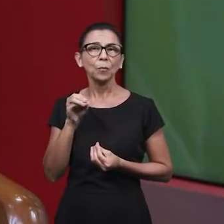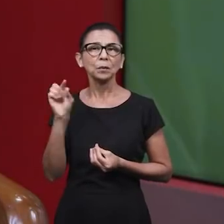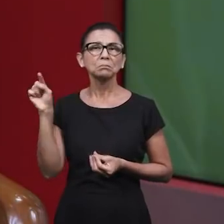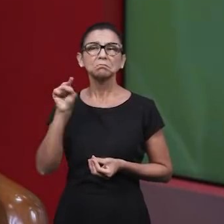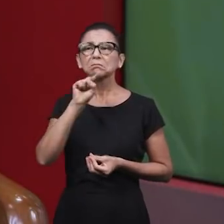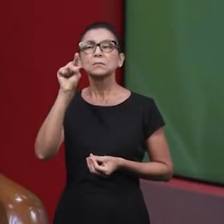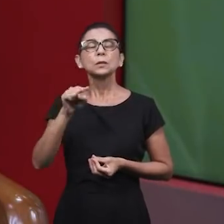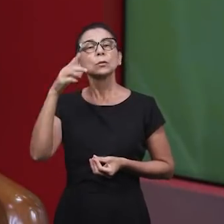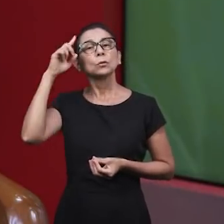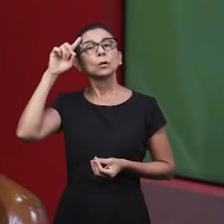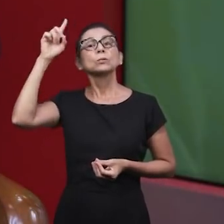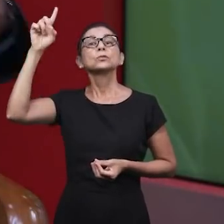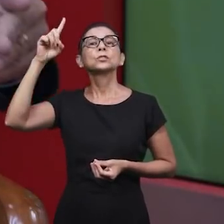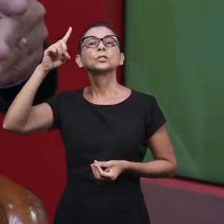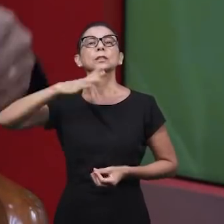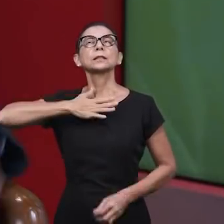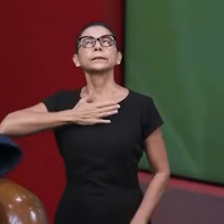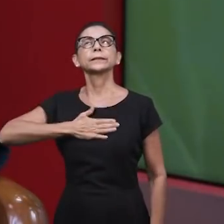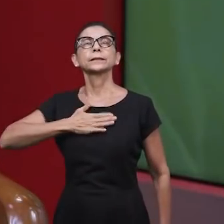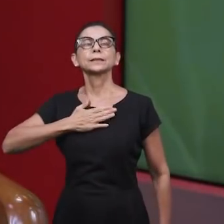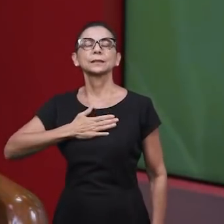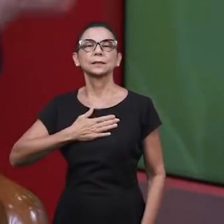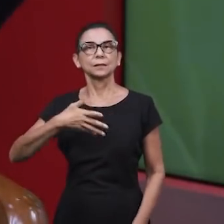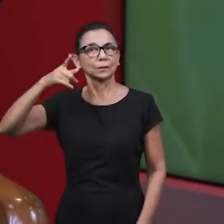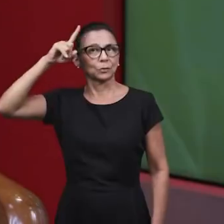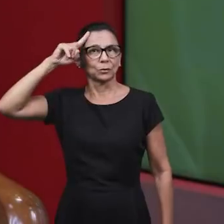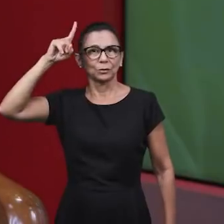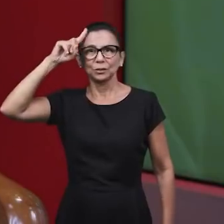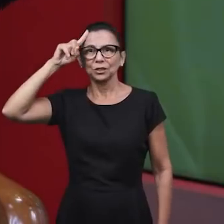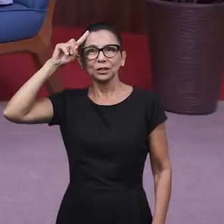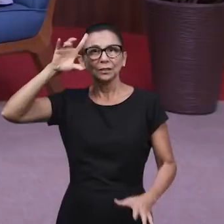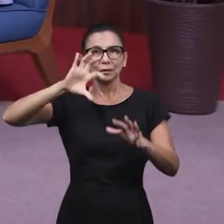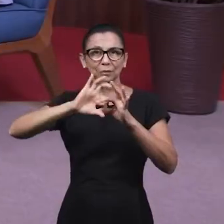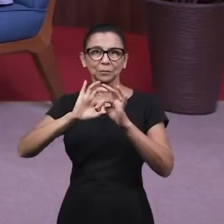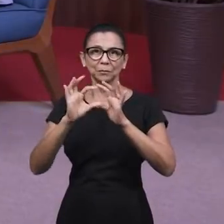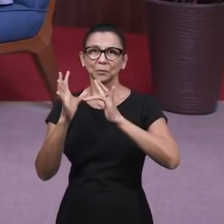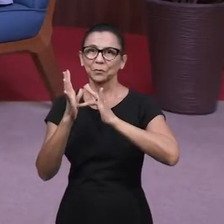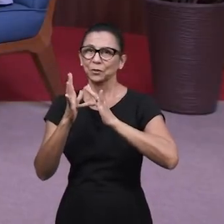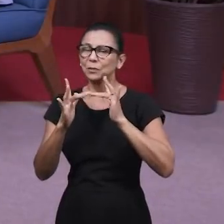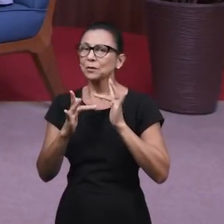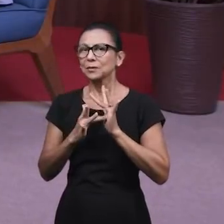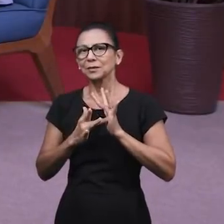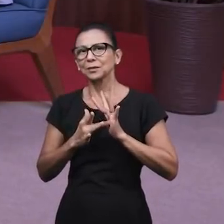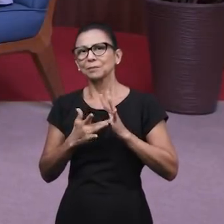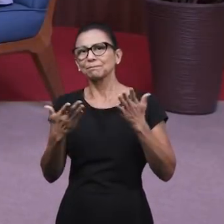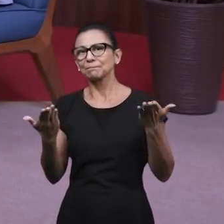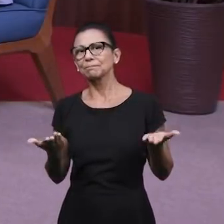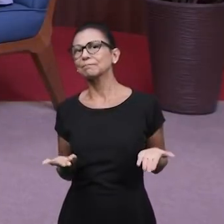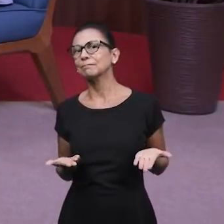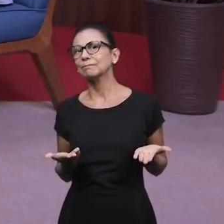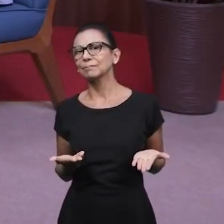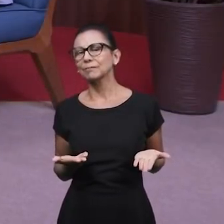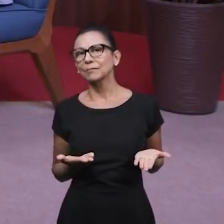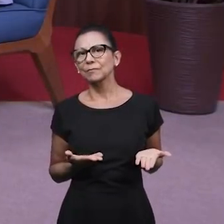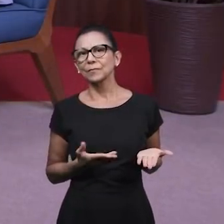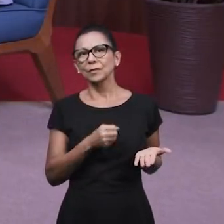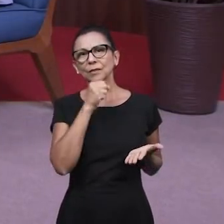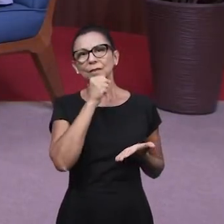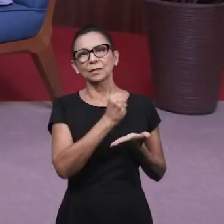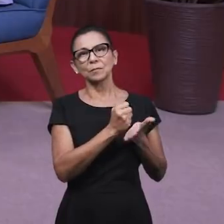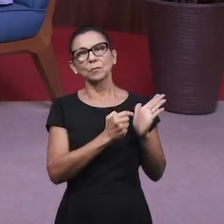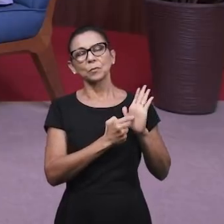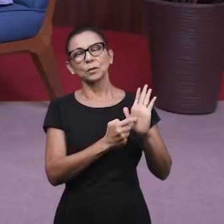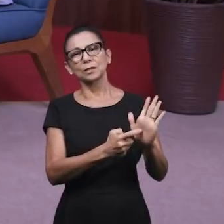O descanso da alma é todo dia em Jesus. Então tudo apontava para o Senhor Jesus,